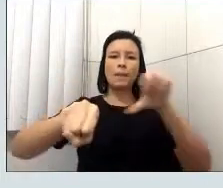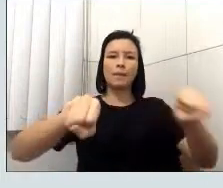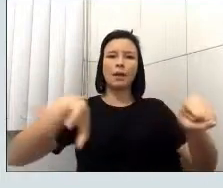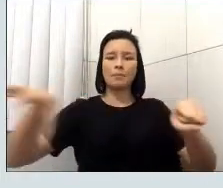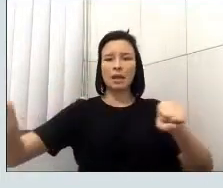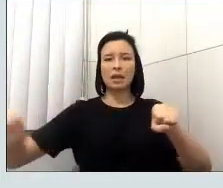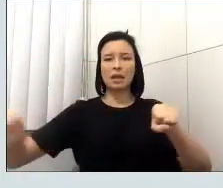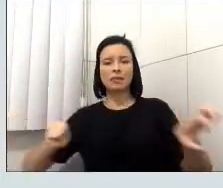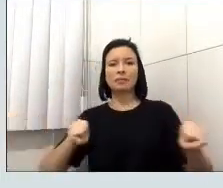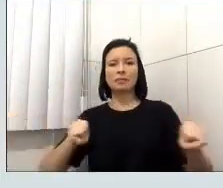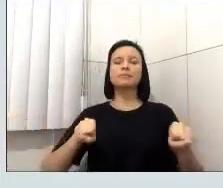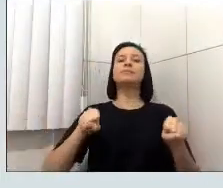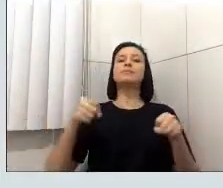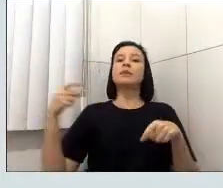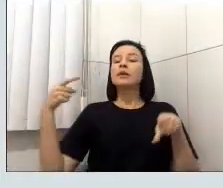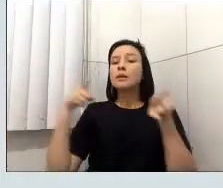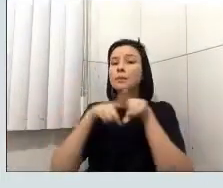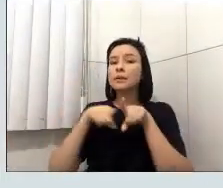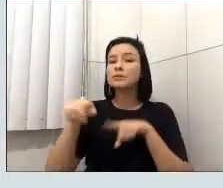nesse território,